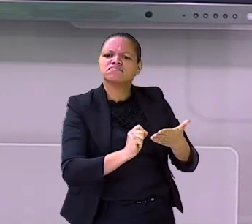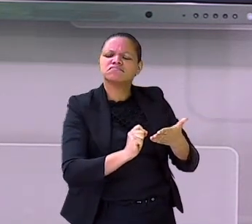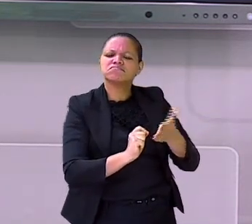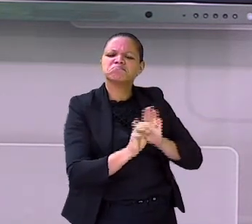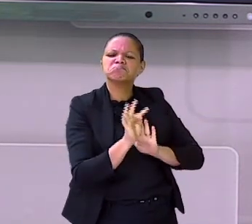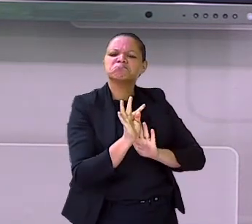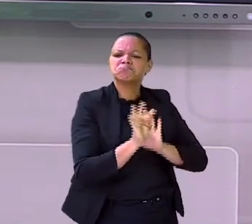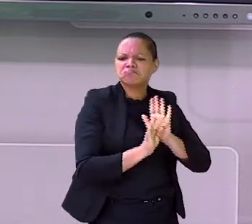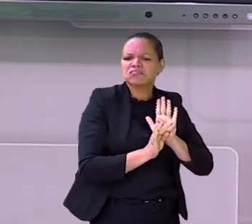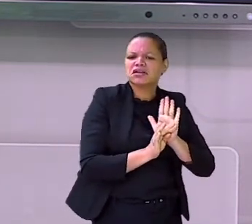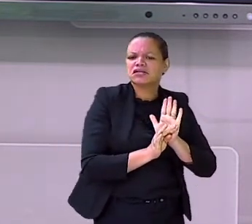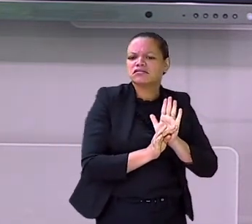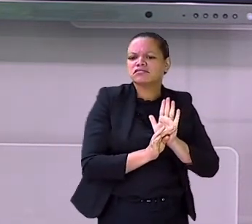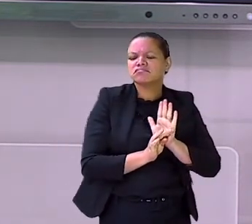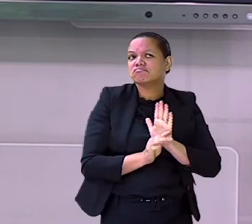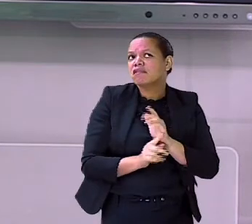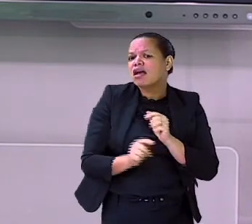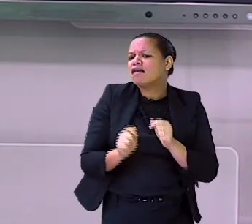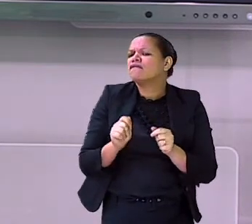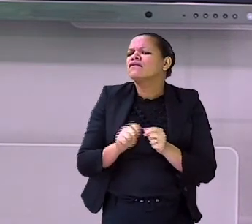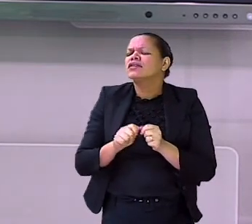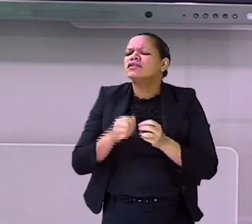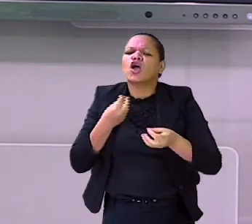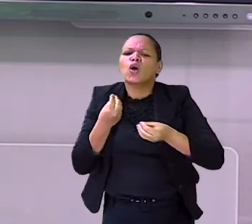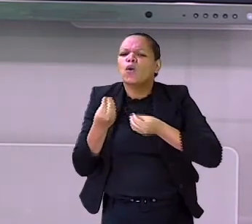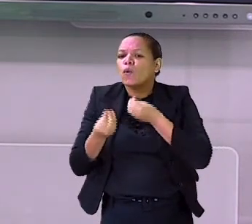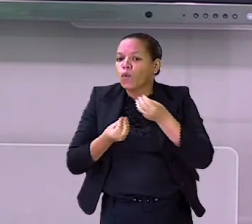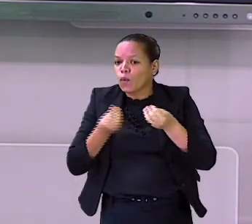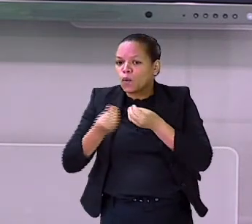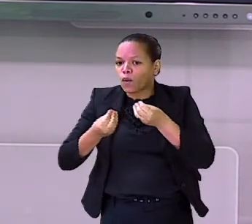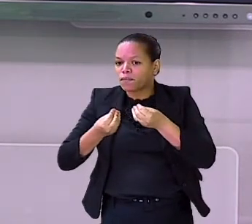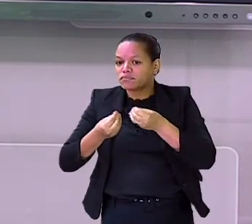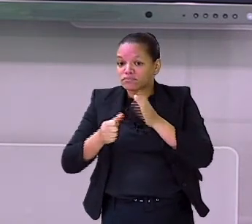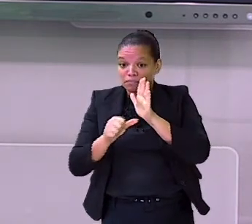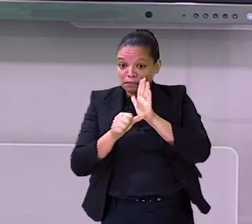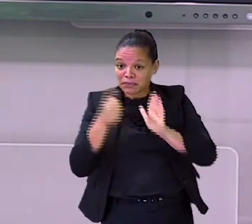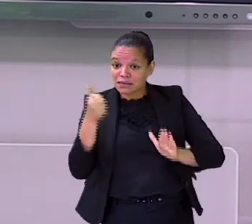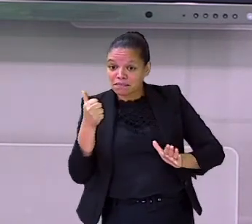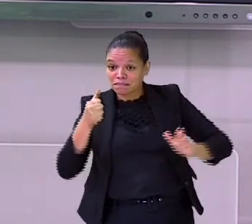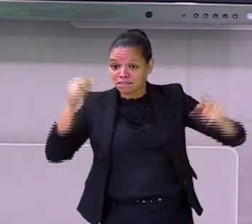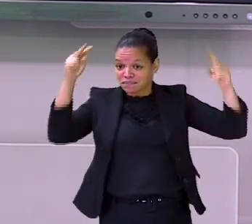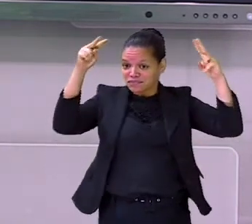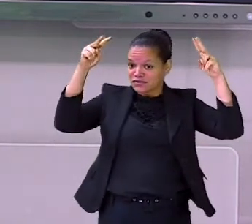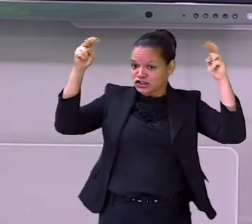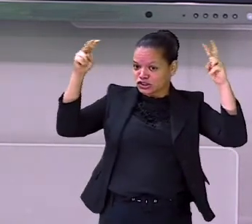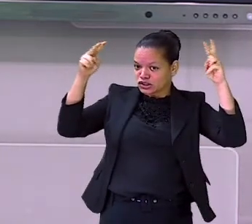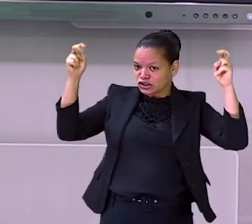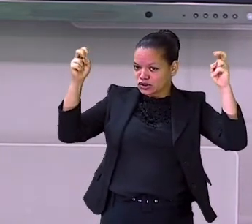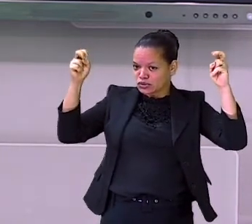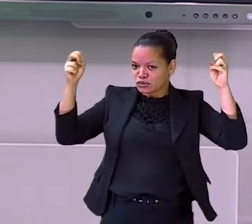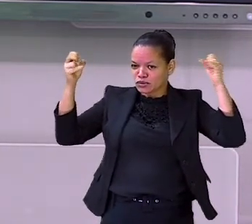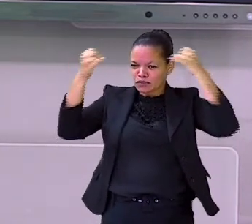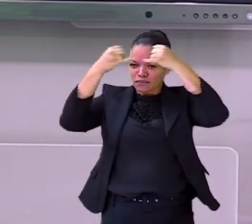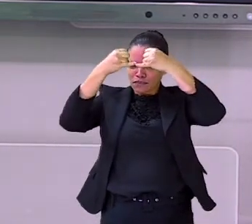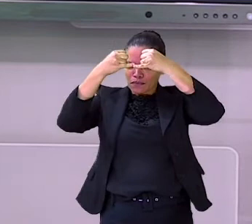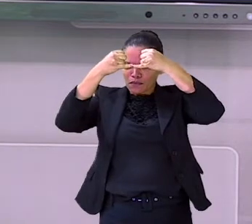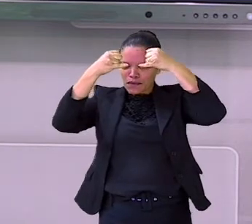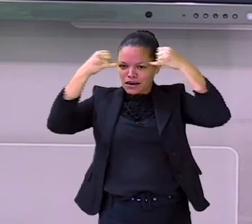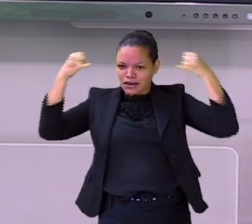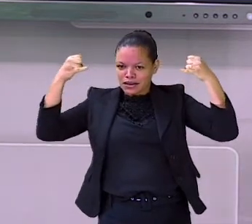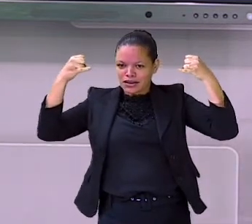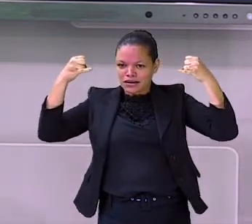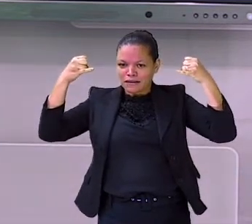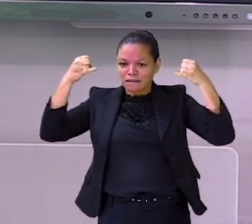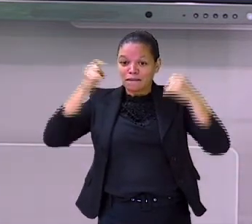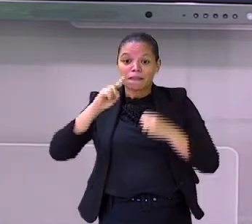feira. Então, você vai colocar o título, vai saltar uma linha e vai dar o parágrafo. Como é que é esse